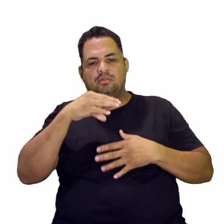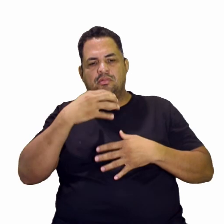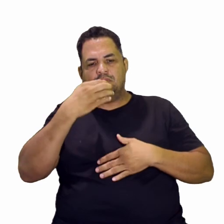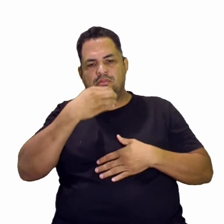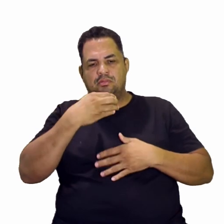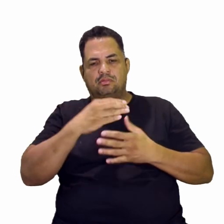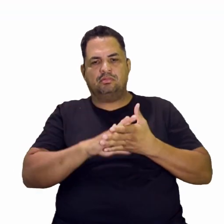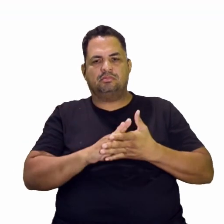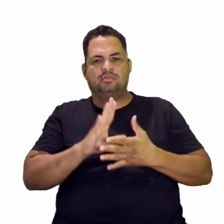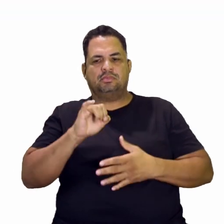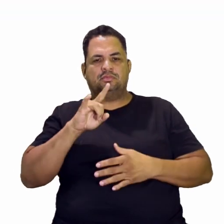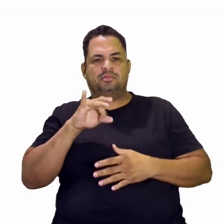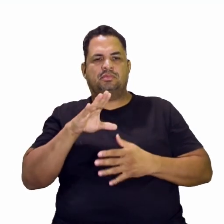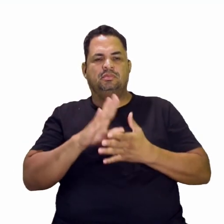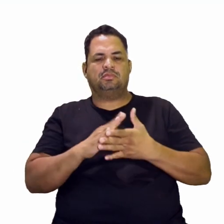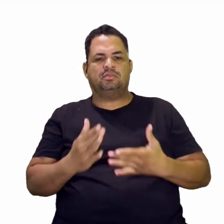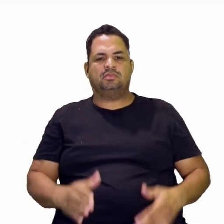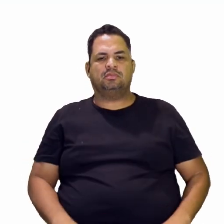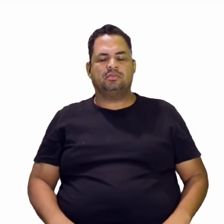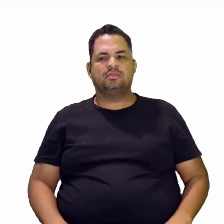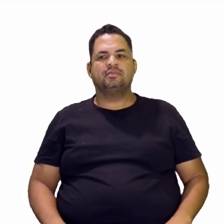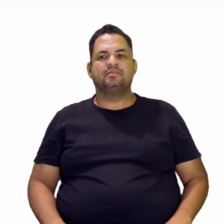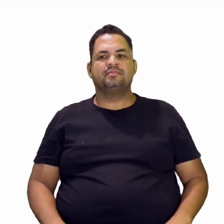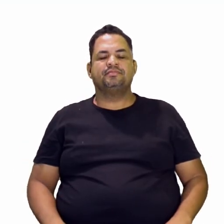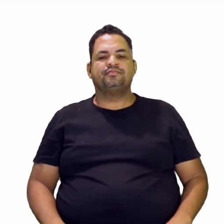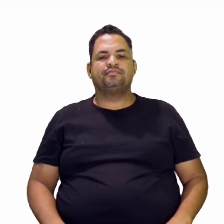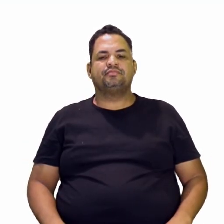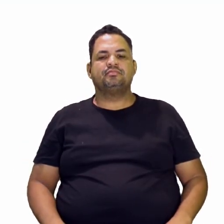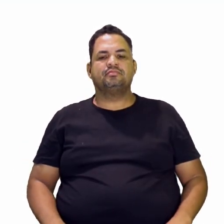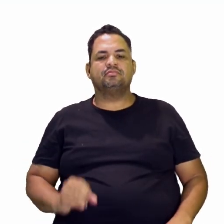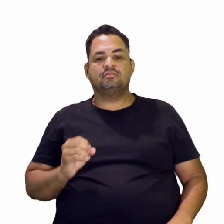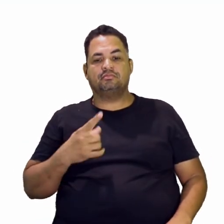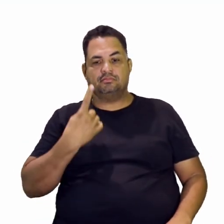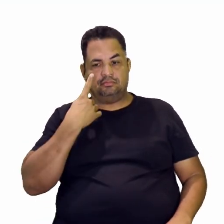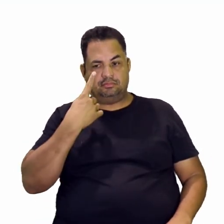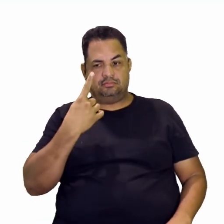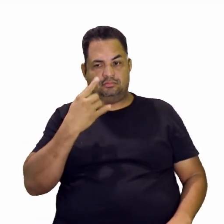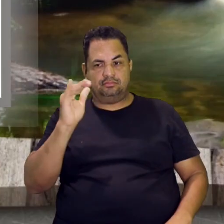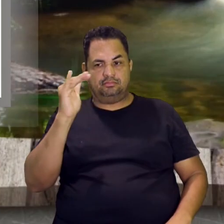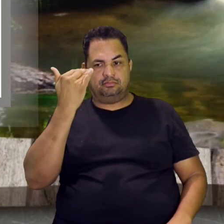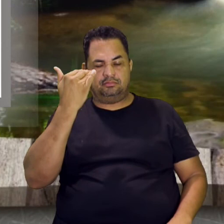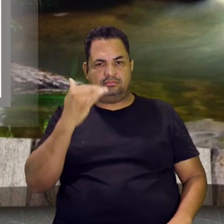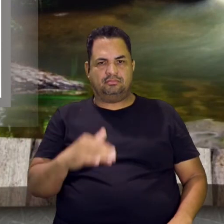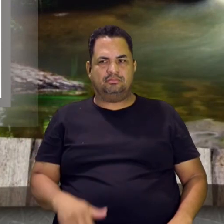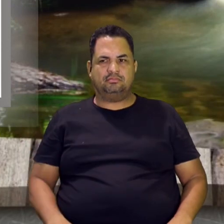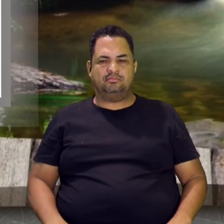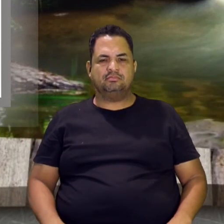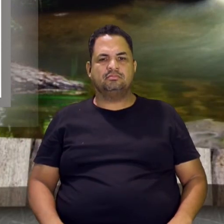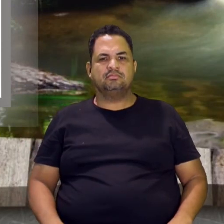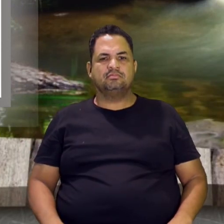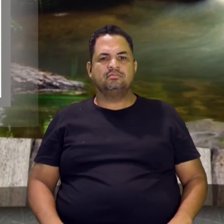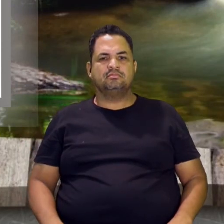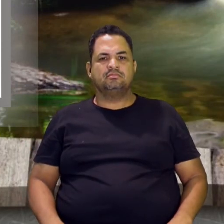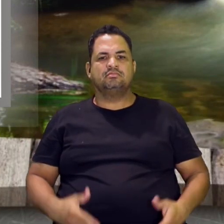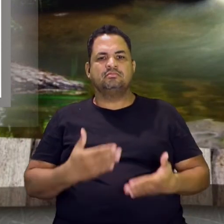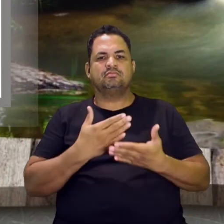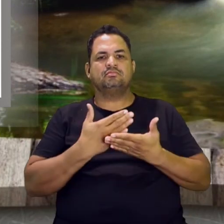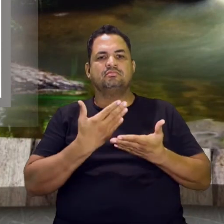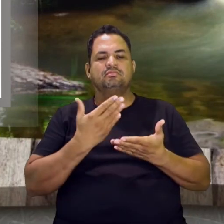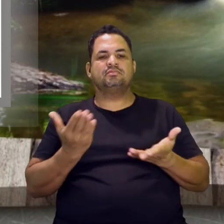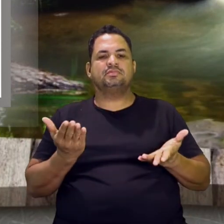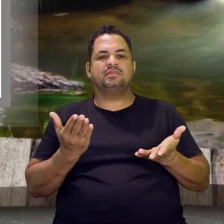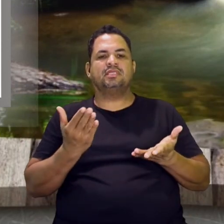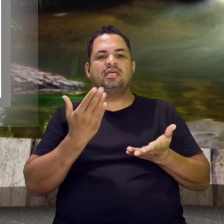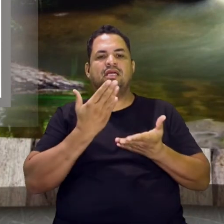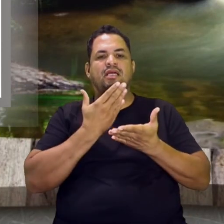e espinafre, tá bom? Galera, então, ó aqui pra mim. A gente vai ficar devendo pra